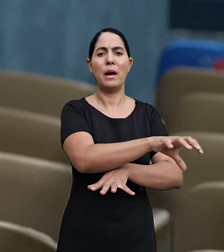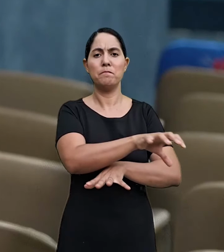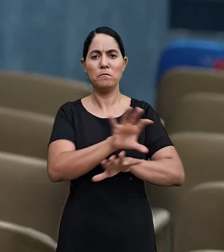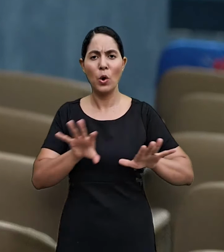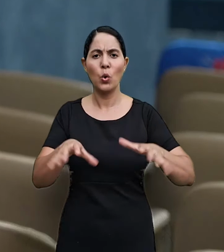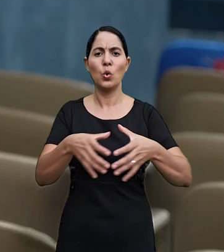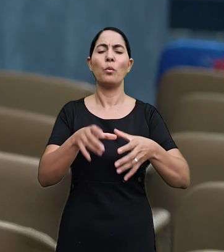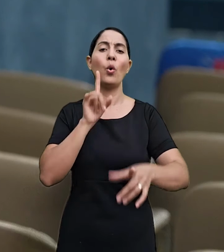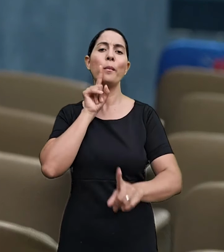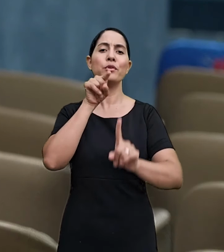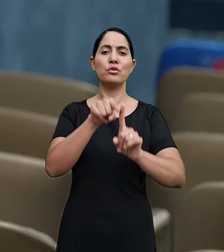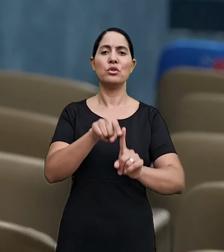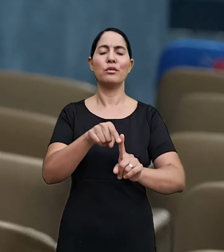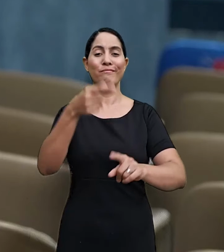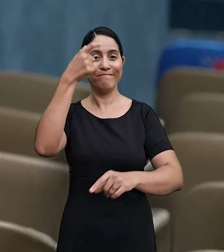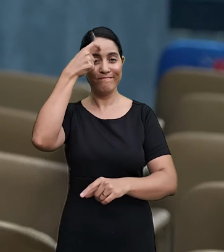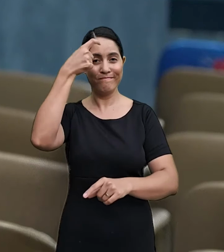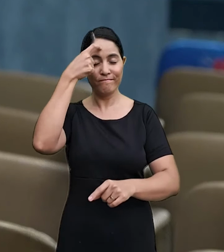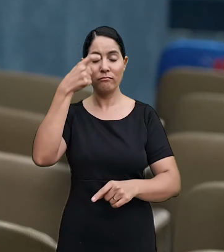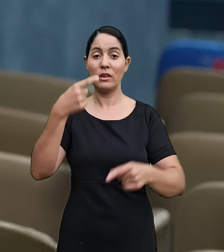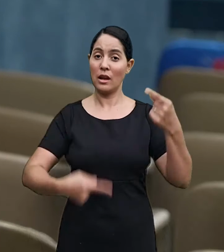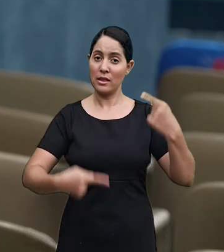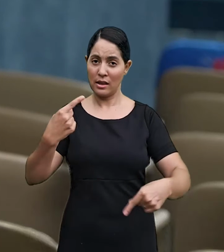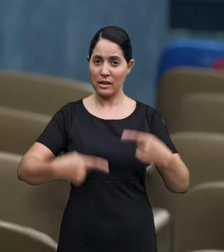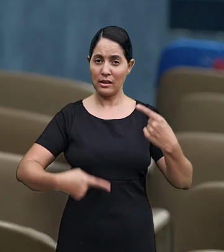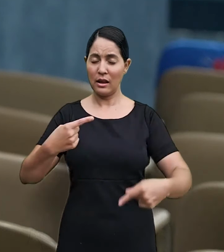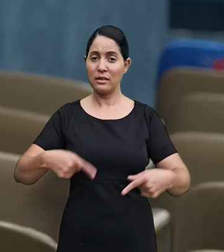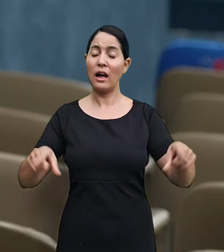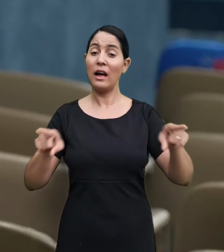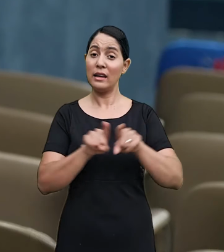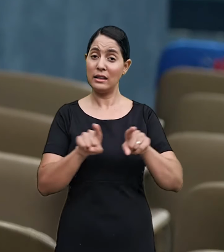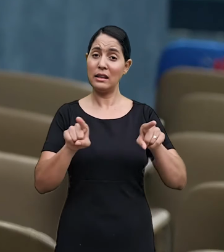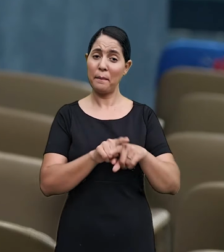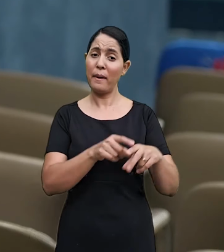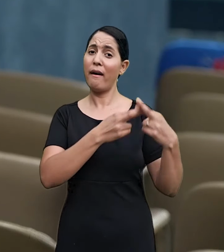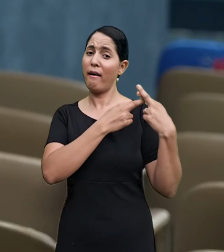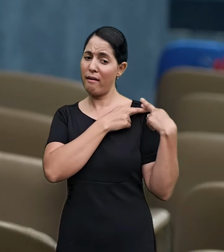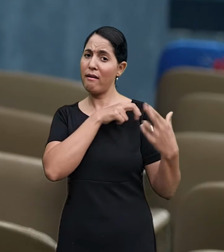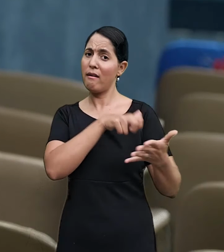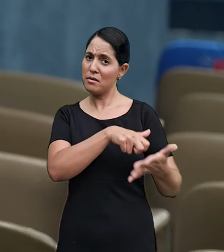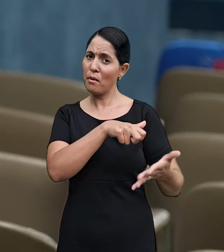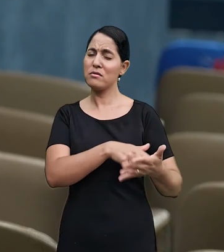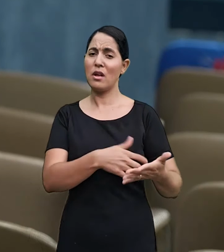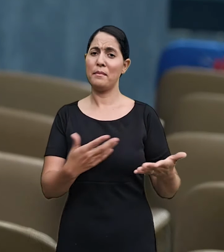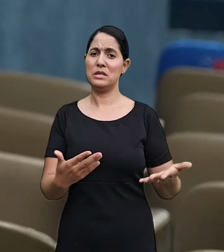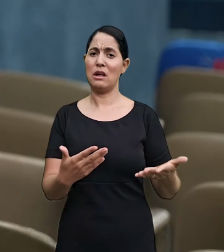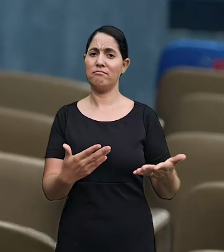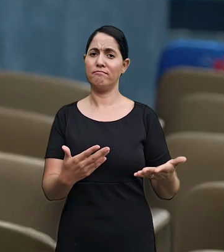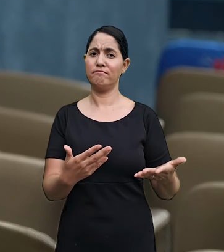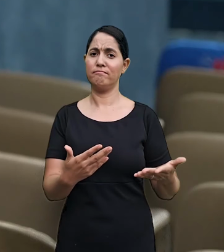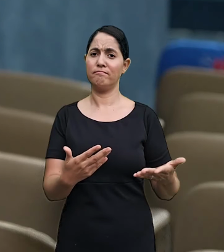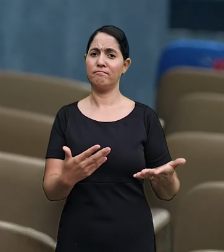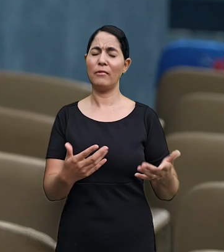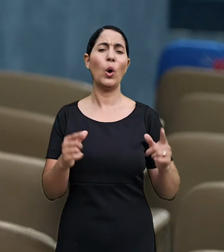para conscientizar, para debater e para responsabilizar os